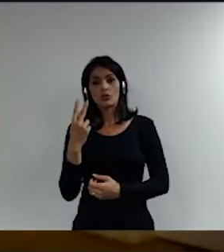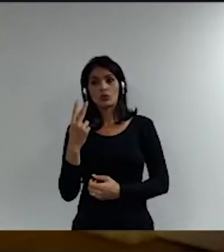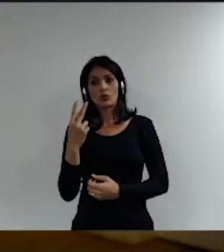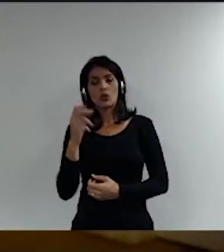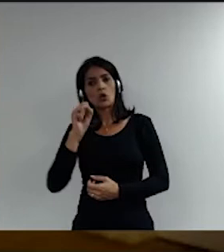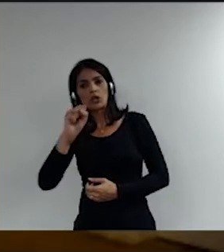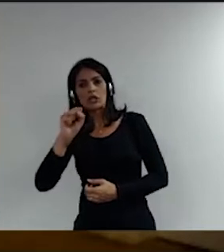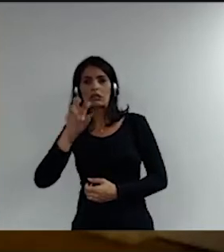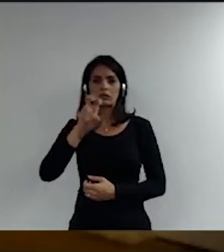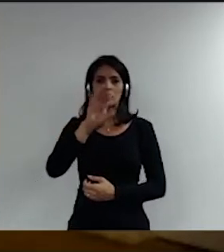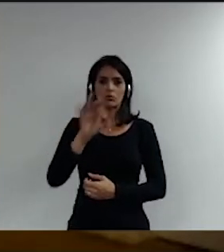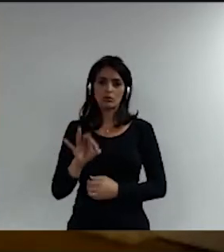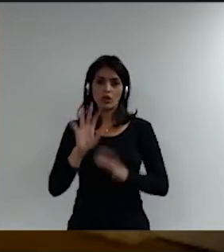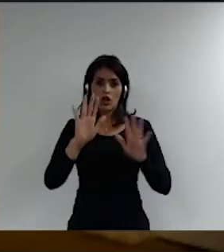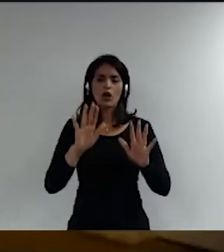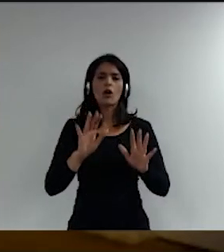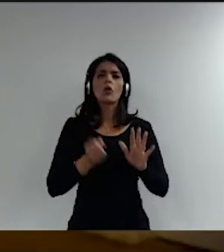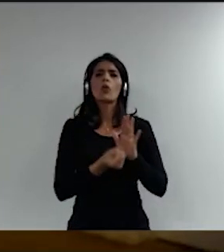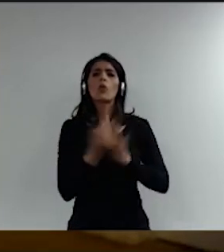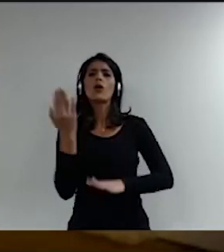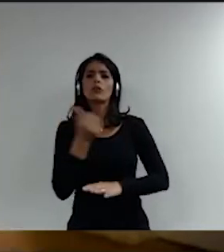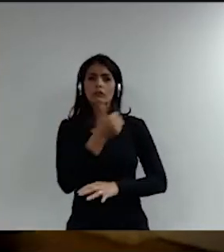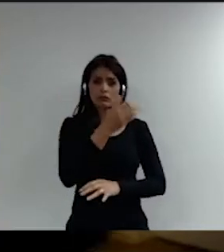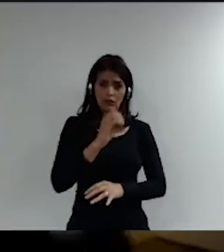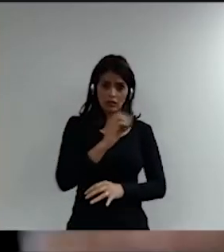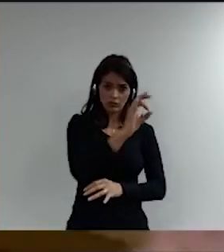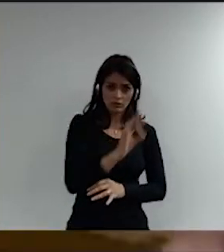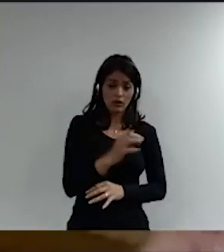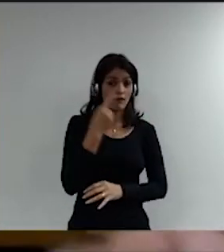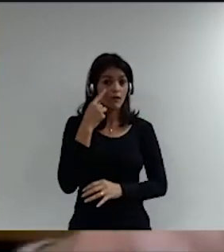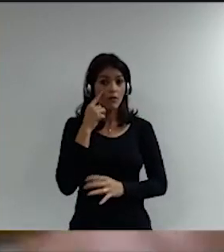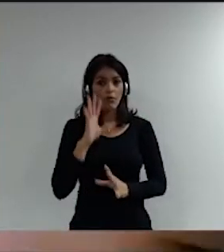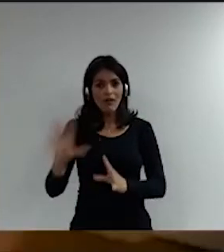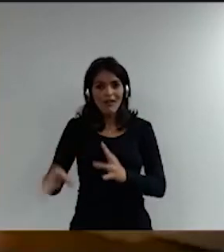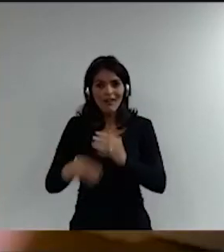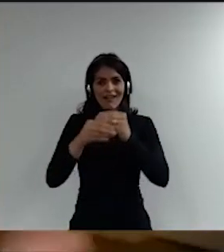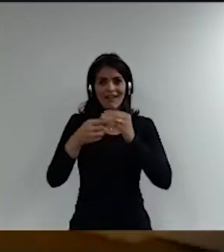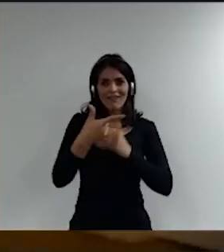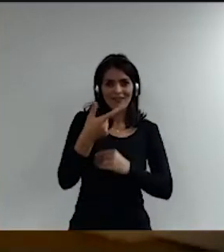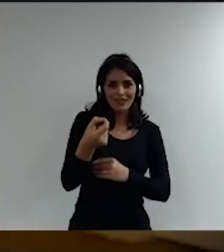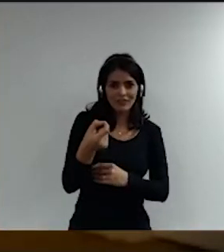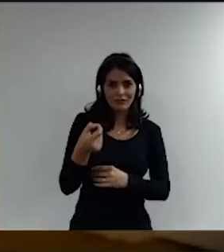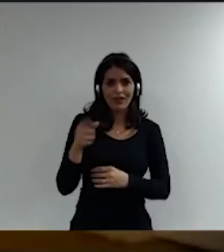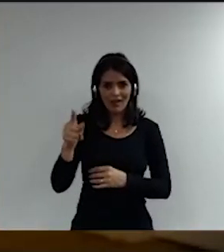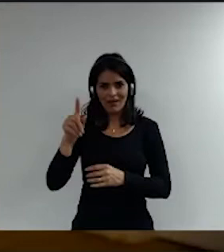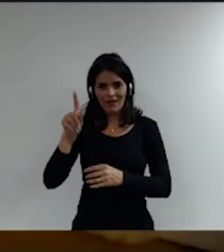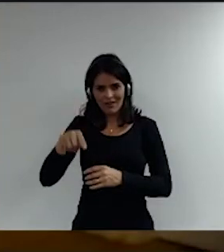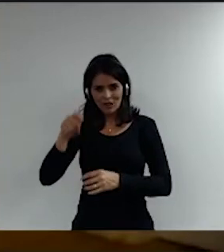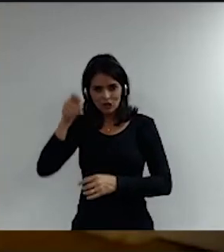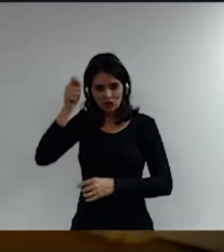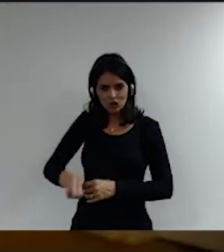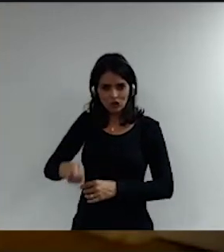vou julgar. Olha, quanto eu já dei? 10%? Não, vamos terá 20%. É assim que se julga.